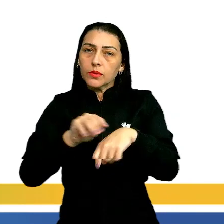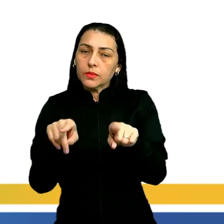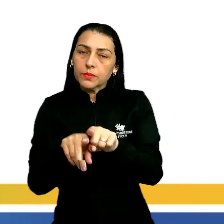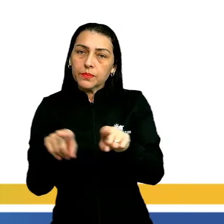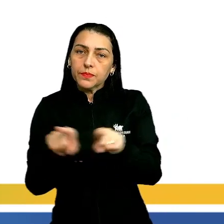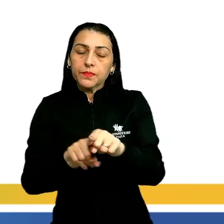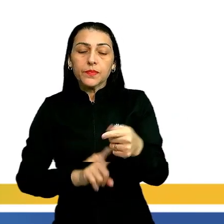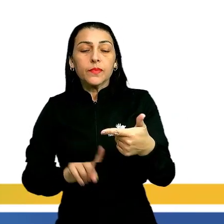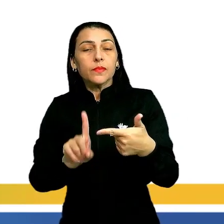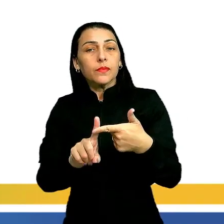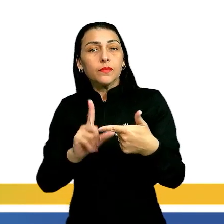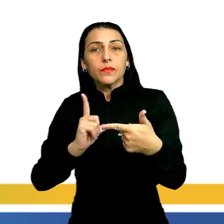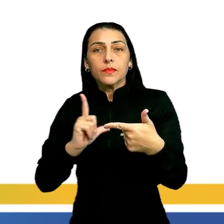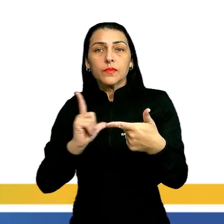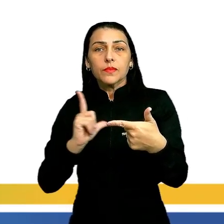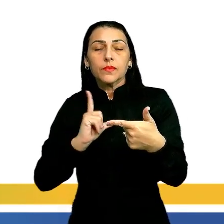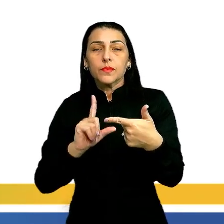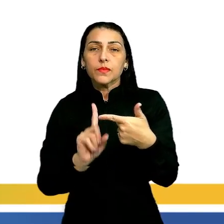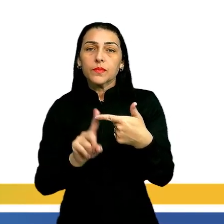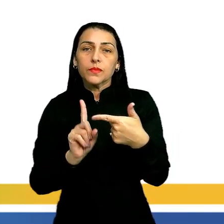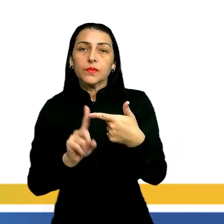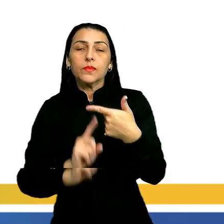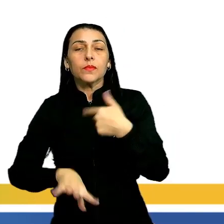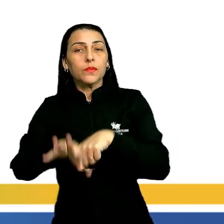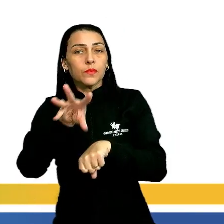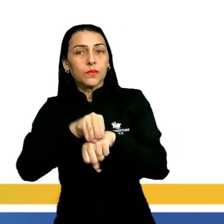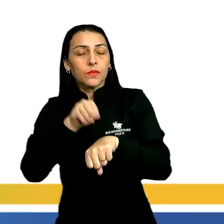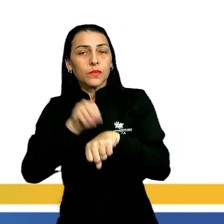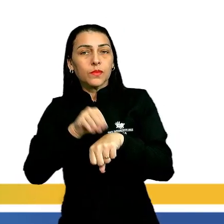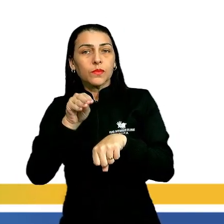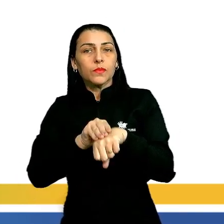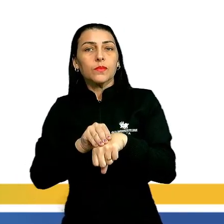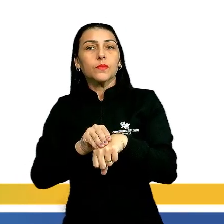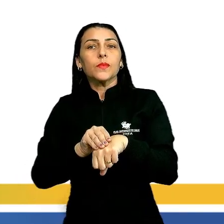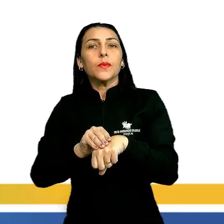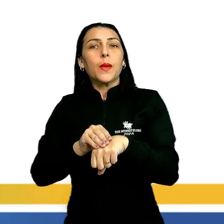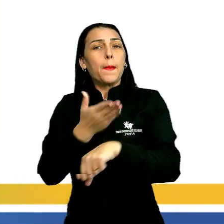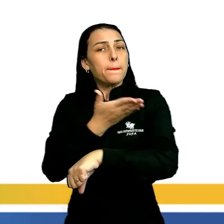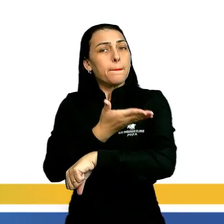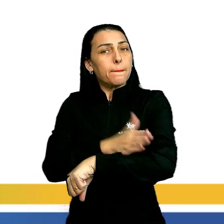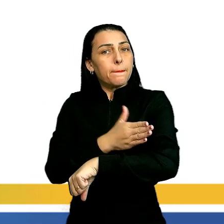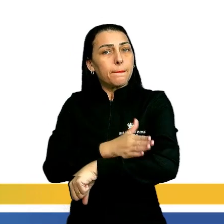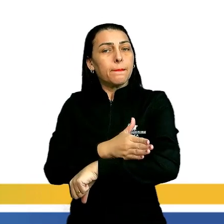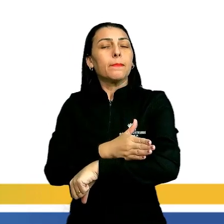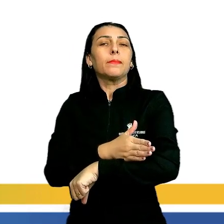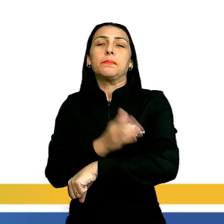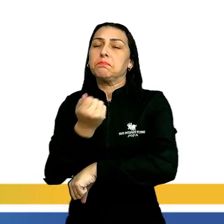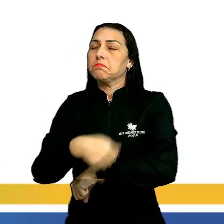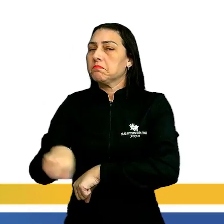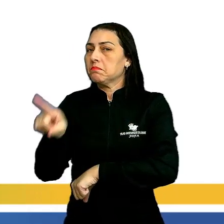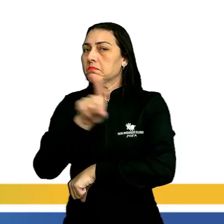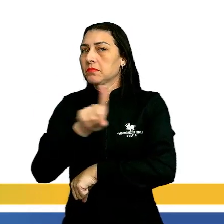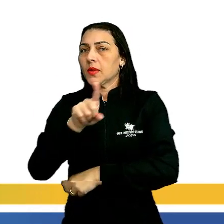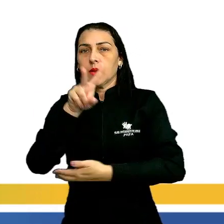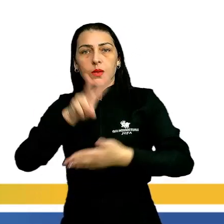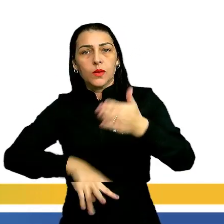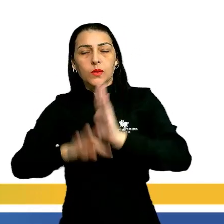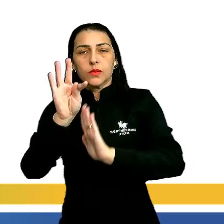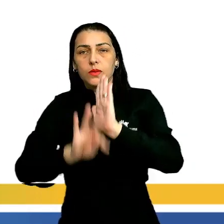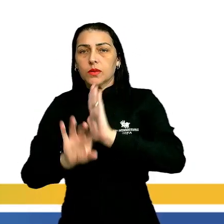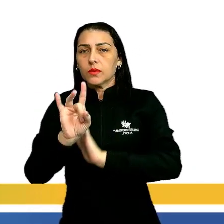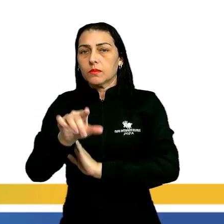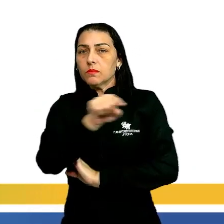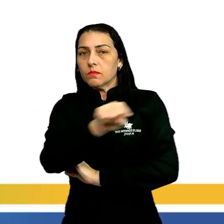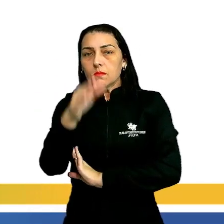conhecimento. Agora, nós temos um segundo tipo de conhecimento, que é o conhecimento prático. Aí não precisa nem ler o texto, só basta